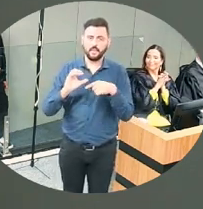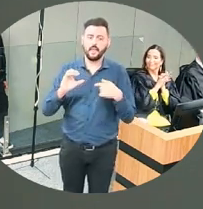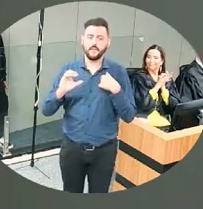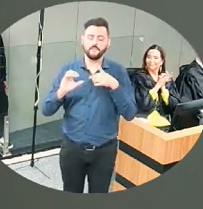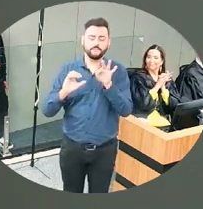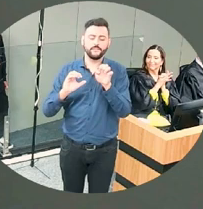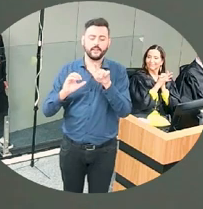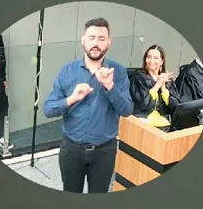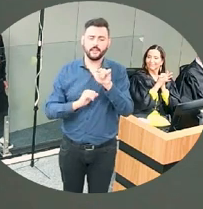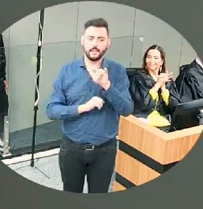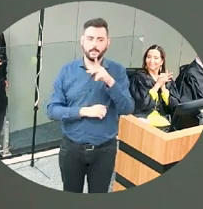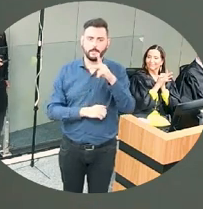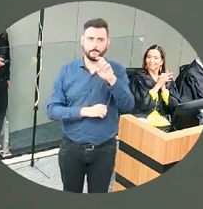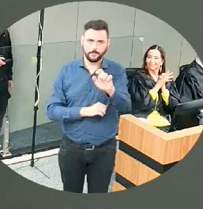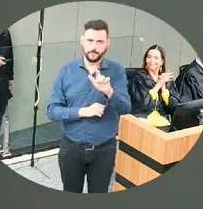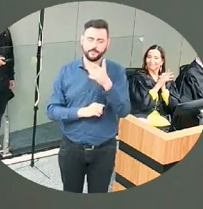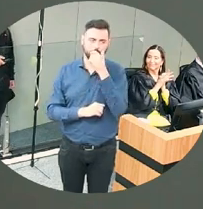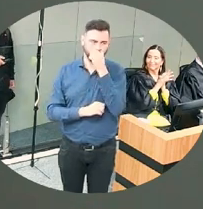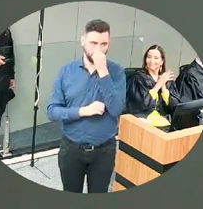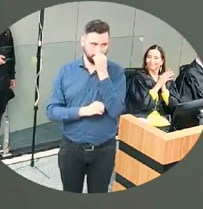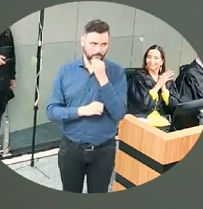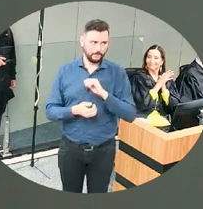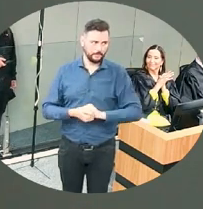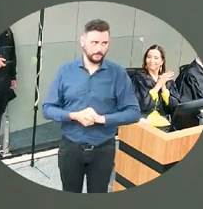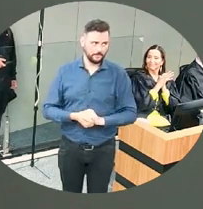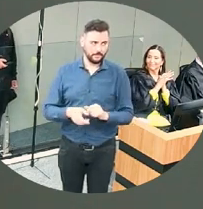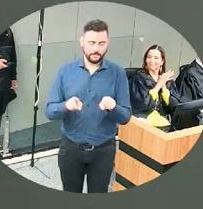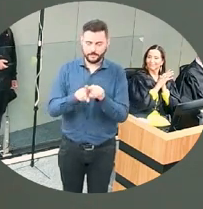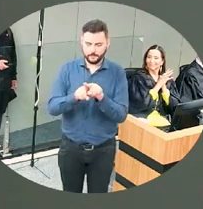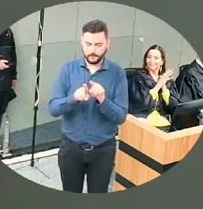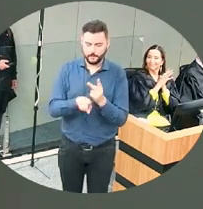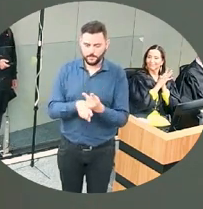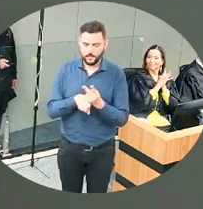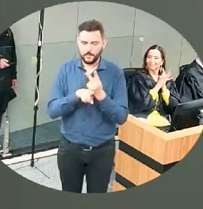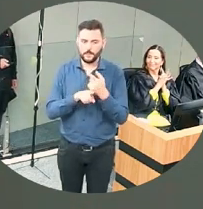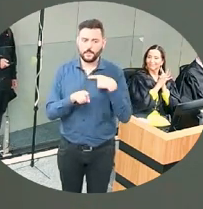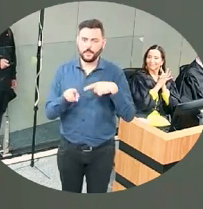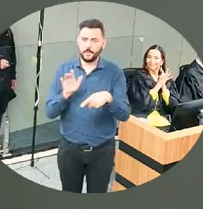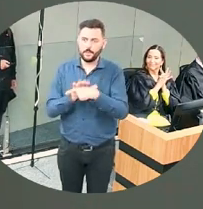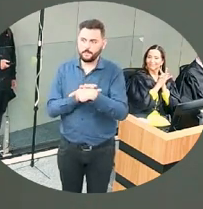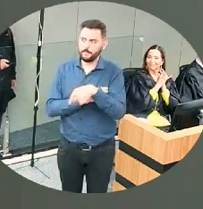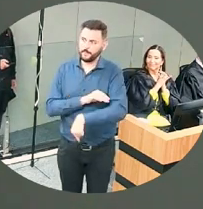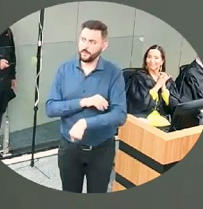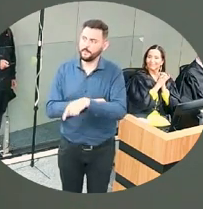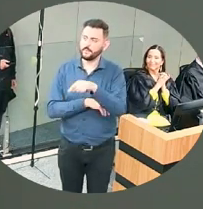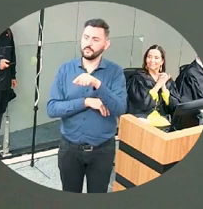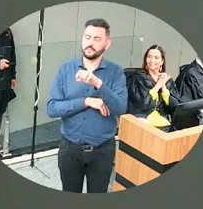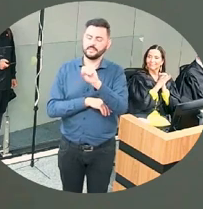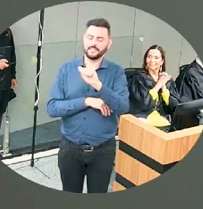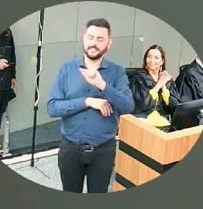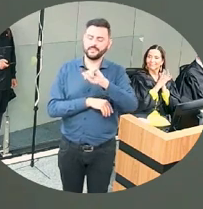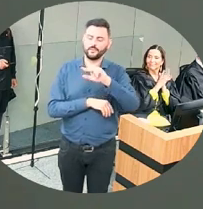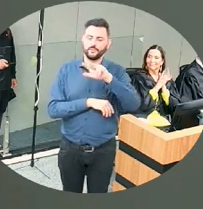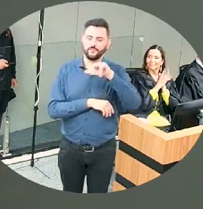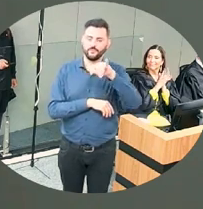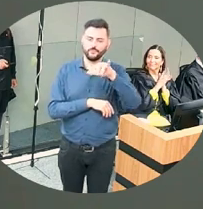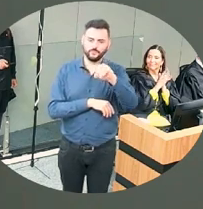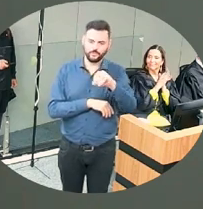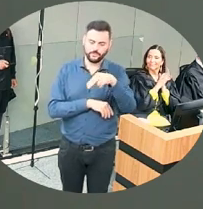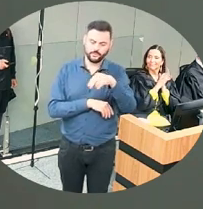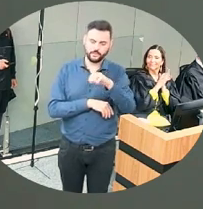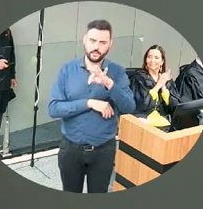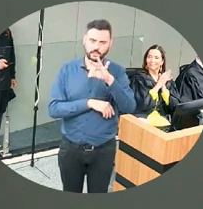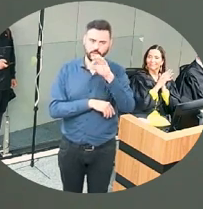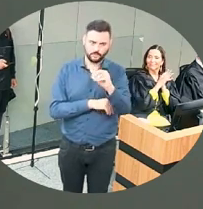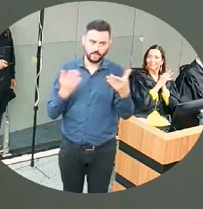Dr Felipe de Barros Falcão senhor procurador do município de Florianópolis Dr Silvio pélico Porto